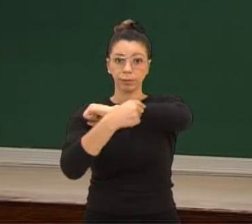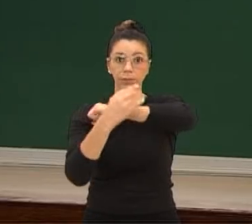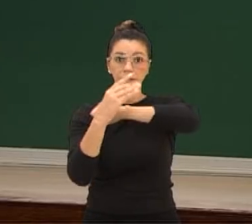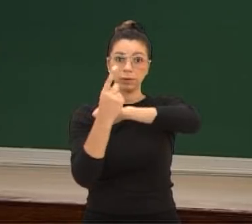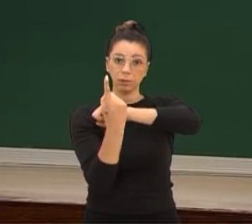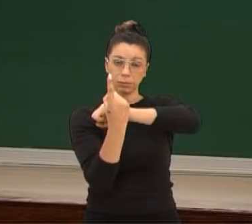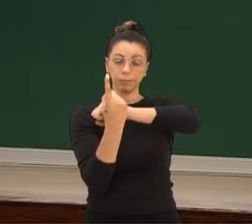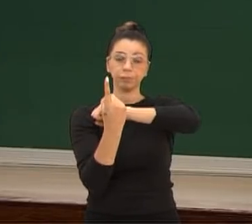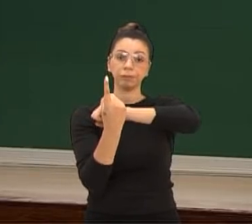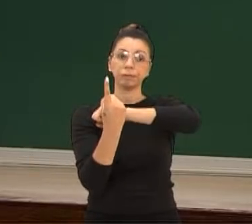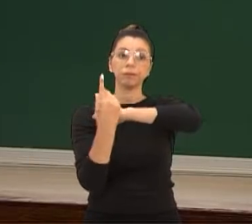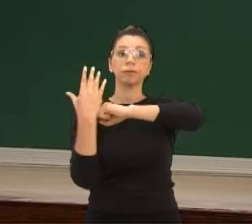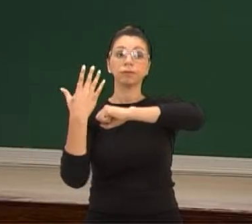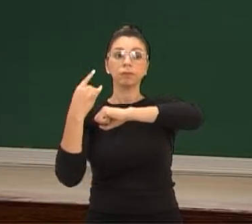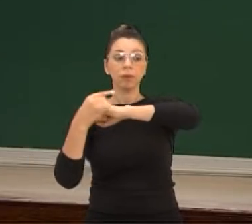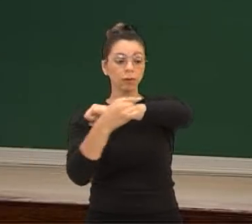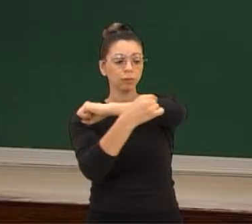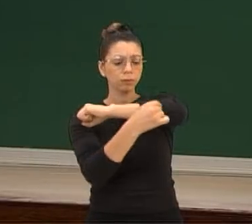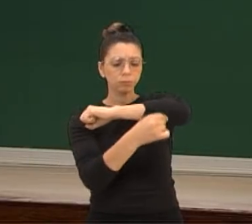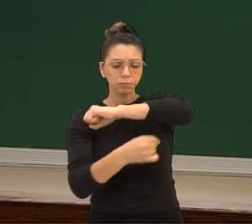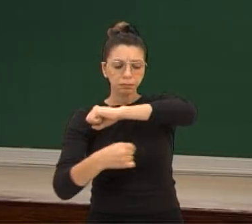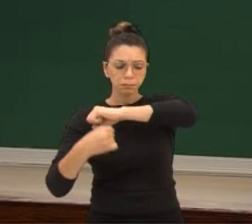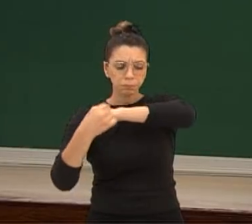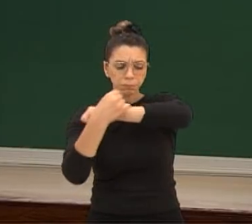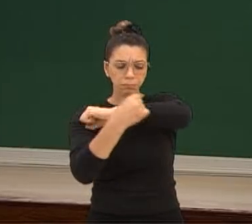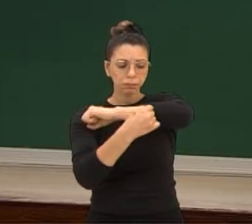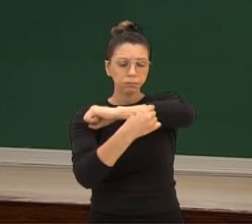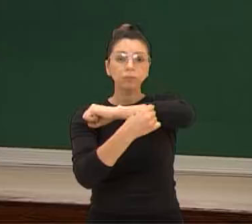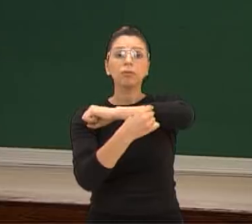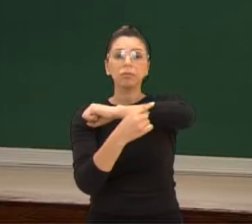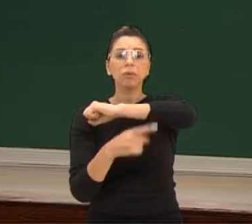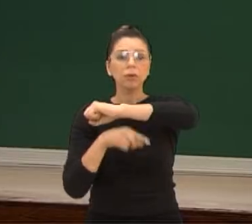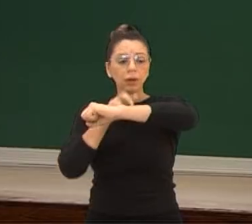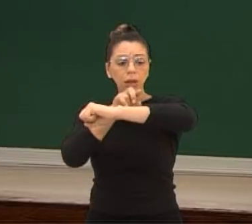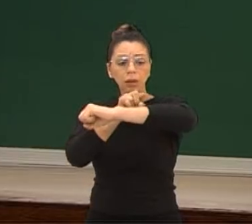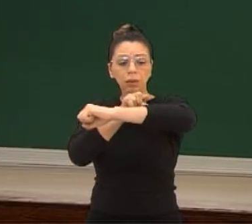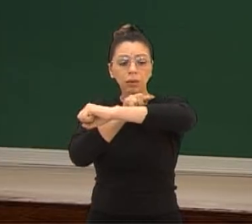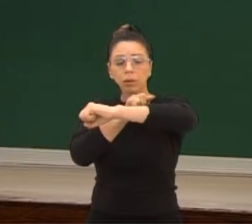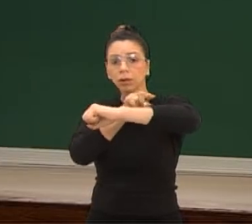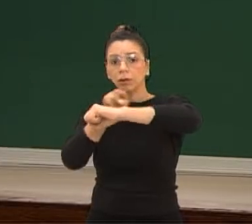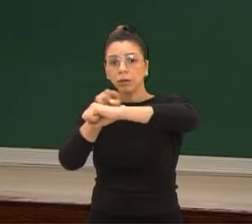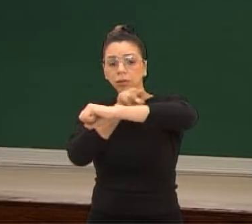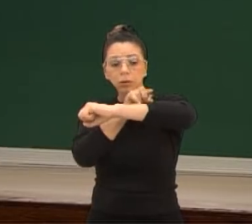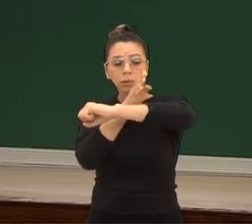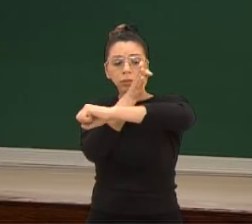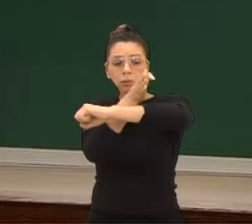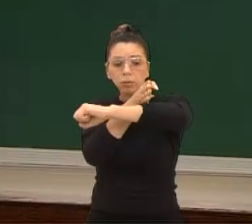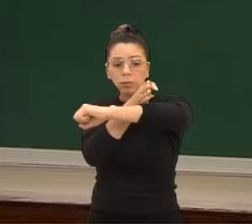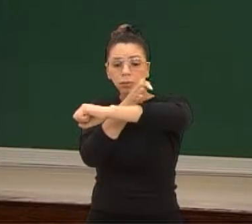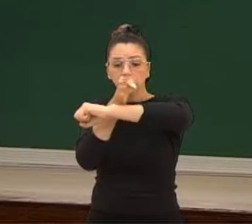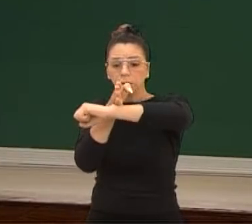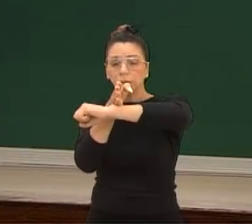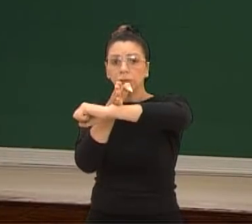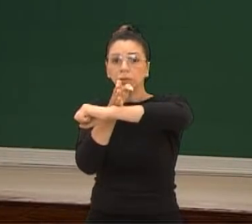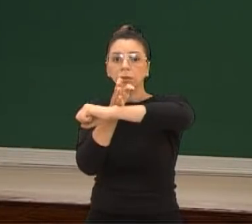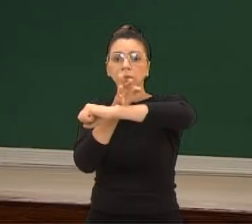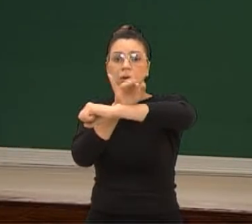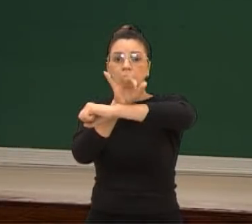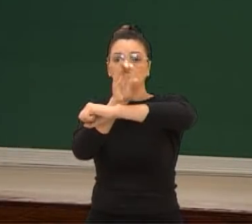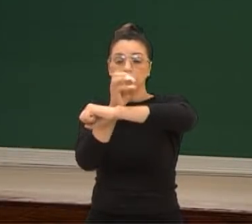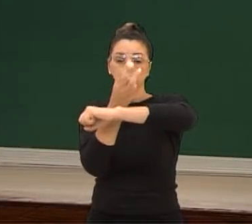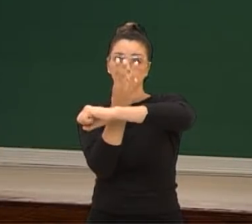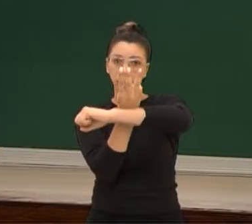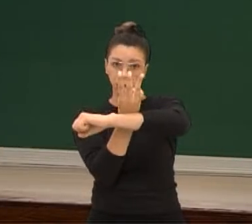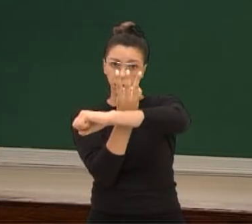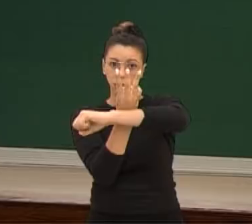1. Essa circunferência 1, nós temos o raio dela. Quanto vale o raio da circunferência 1? 3.